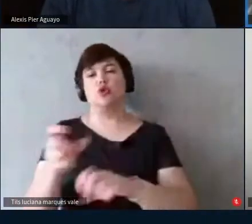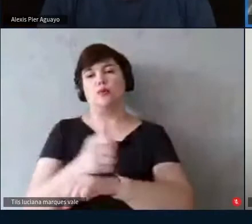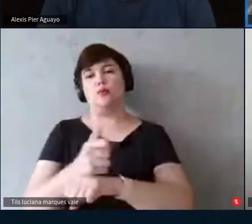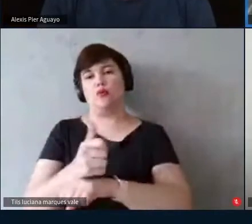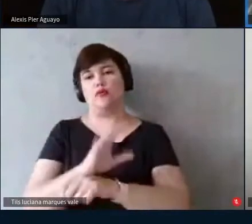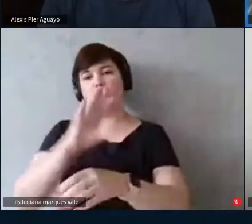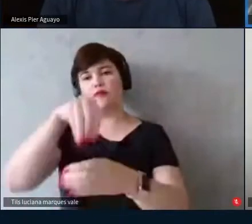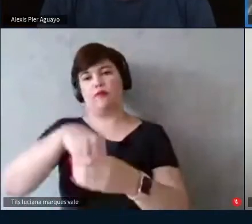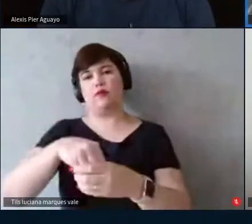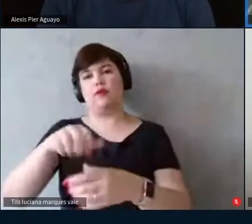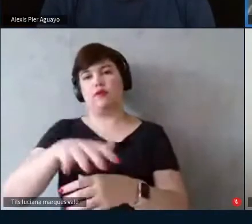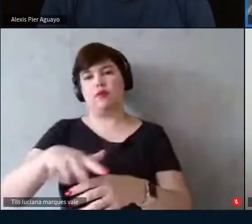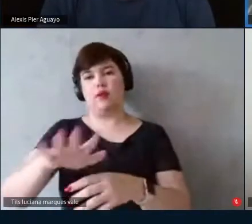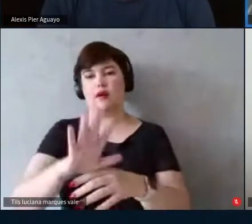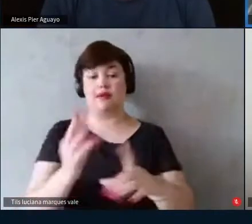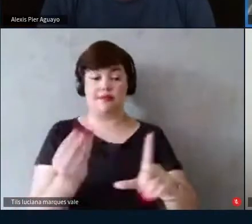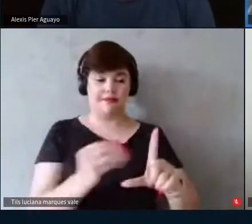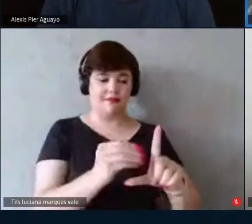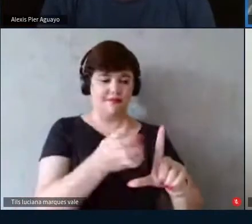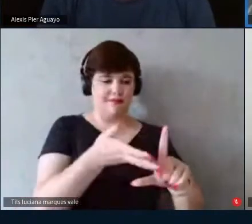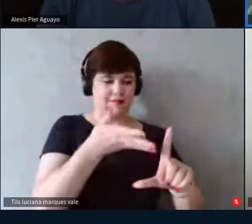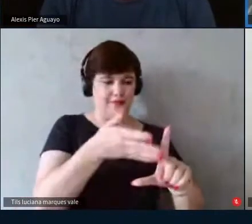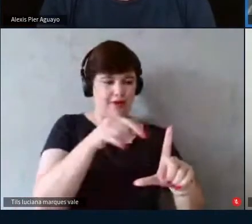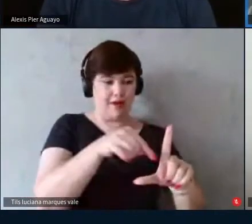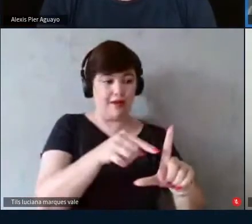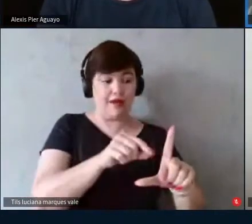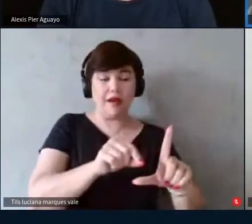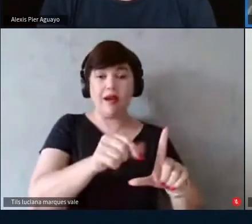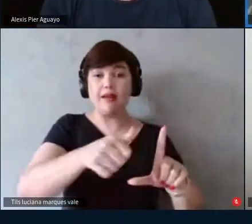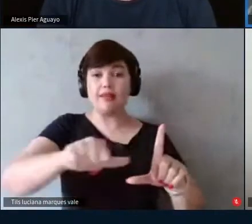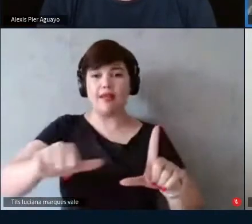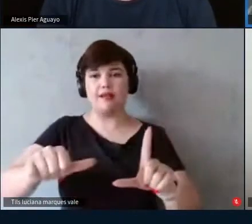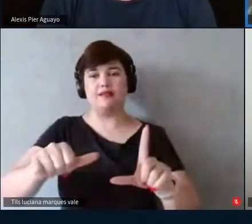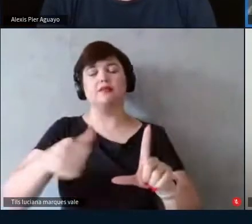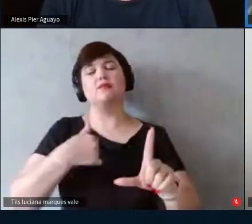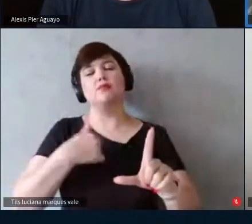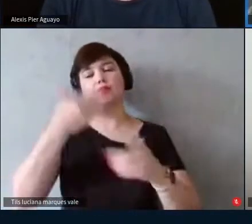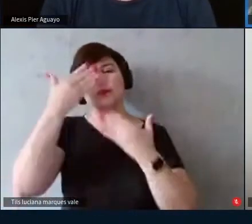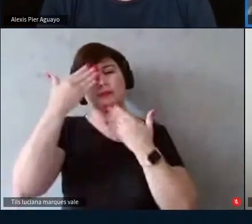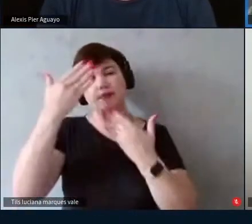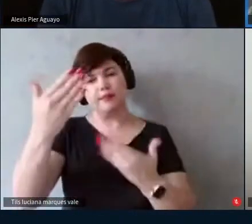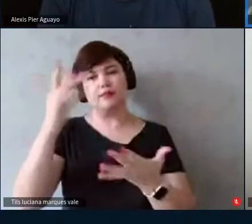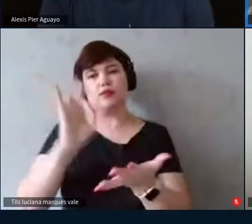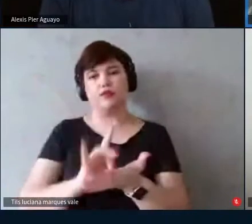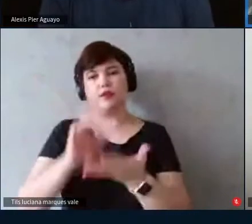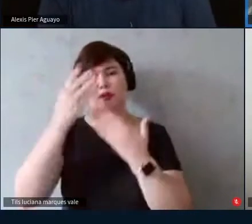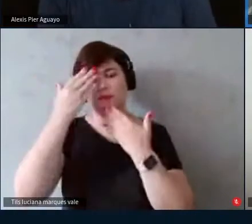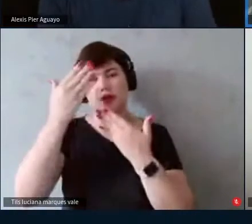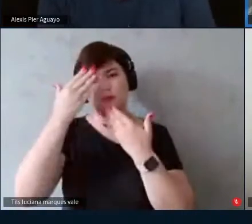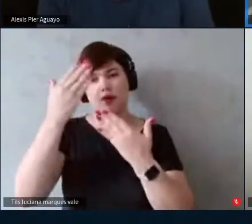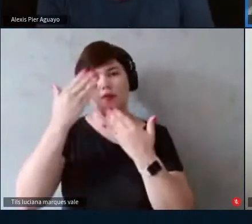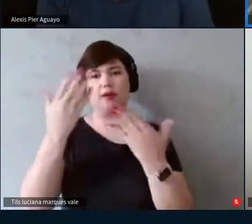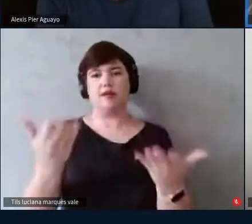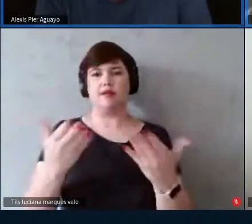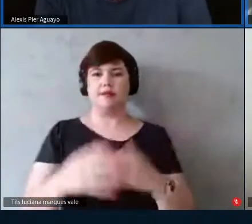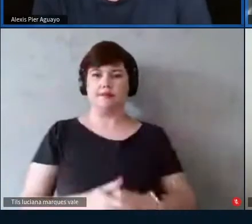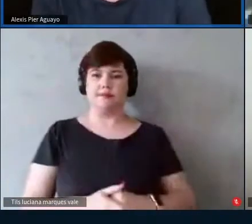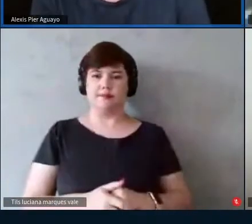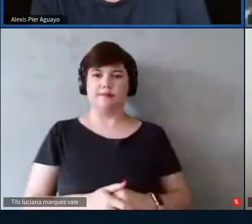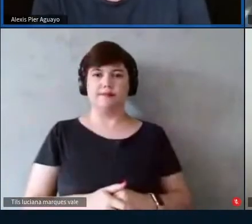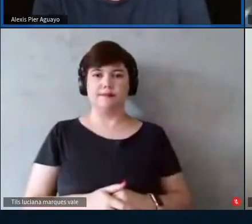dessa janela, né? Então, eu só tenho a agradecer, muito, muito obrigada mesmo, viu?